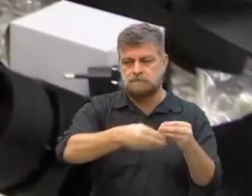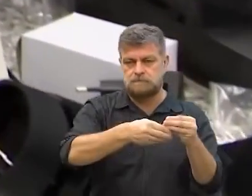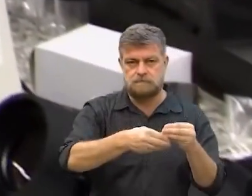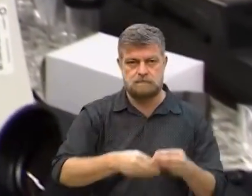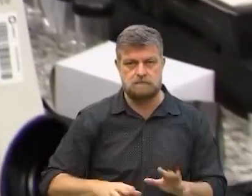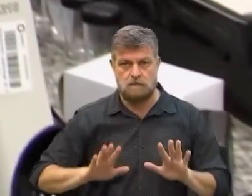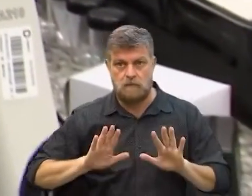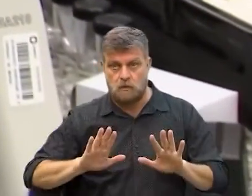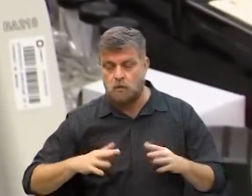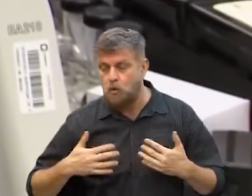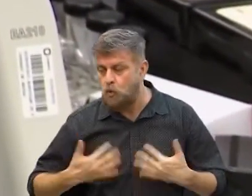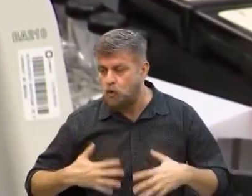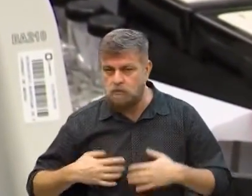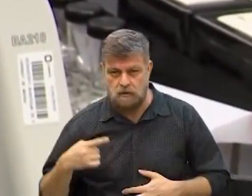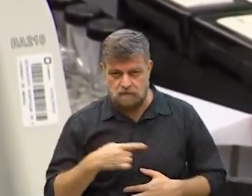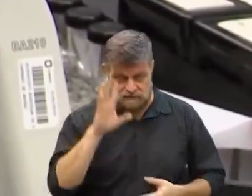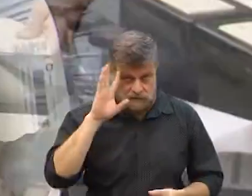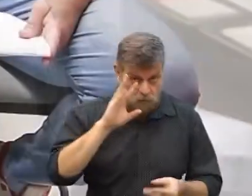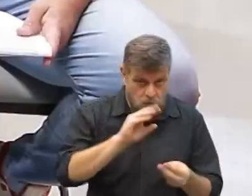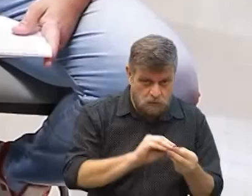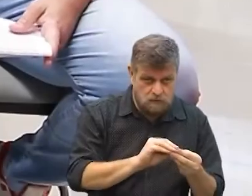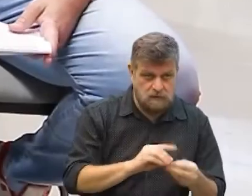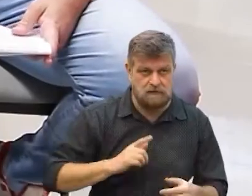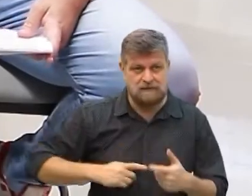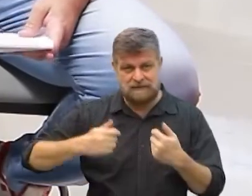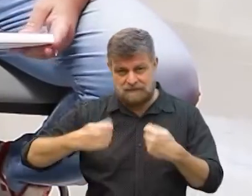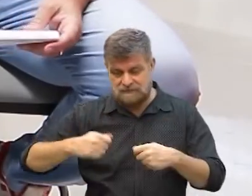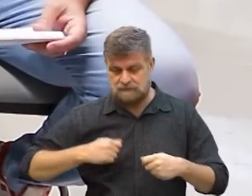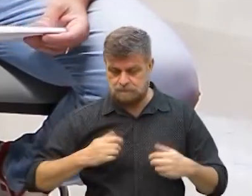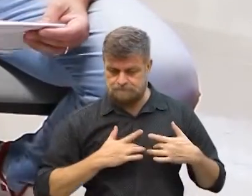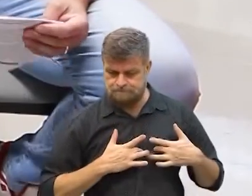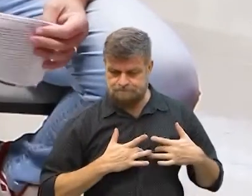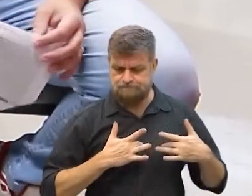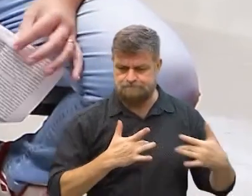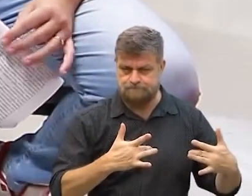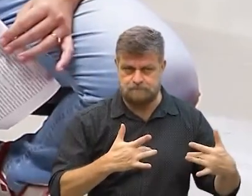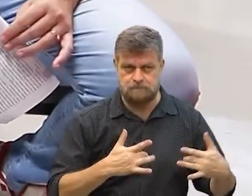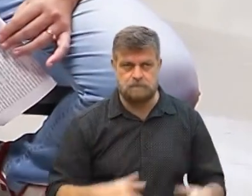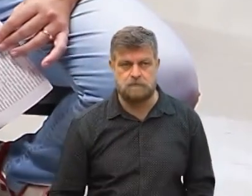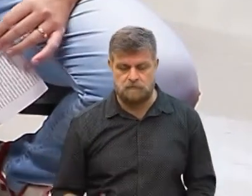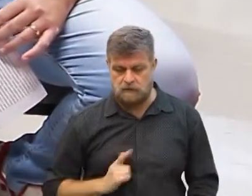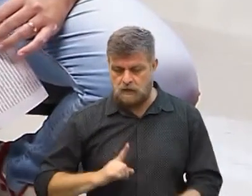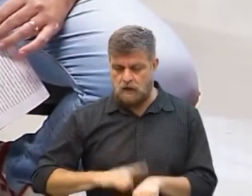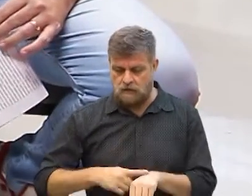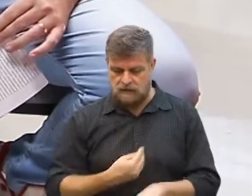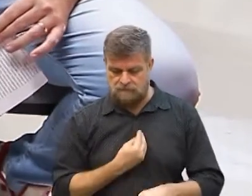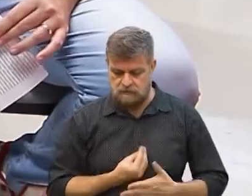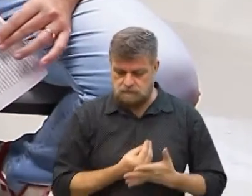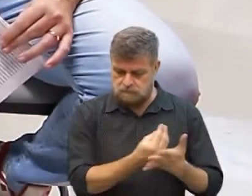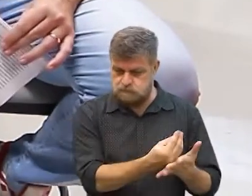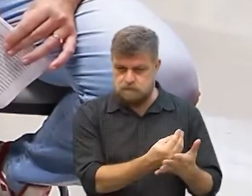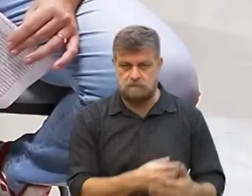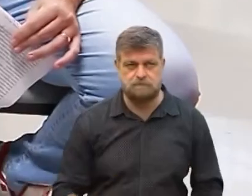está falando, o senhor vai concluir já, mas vai precisar de uma dedicação interessante, né, professor? Exatamente.